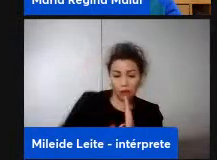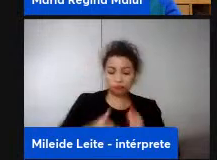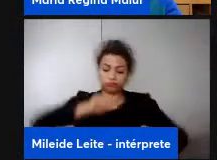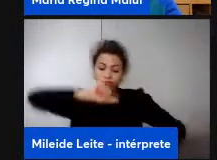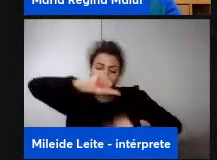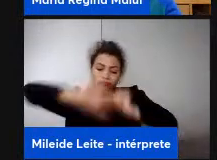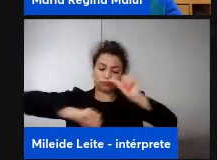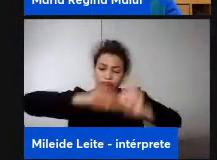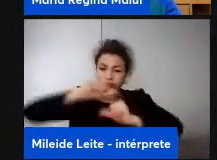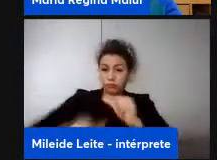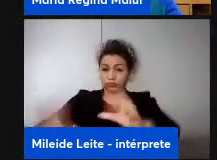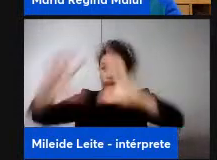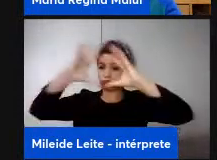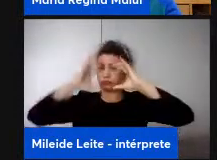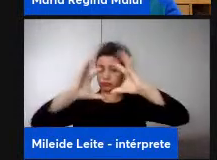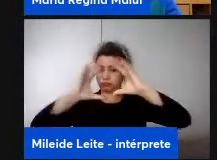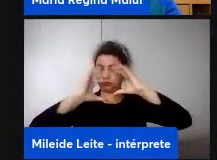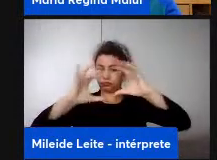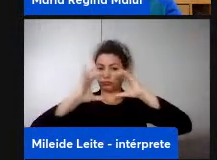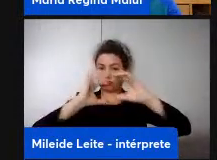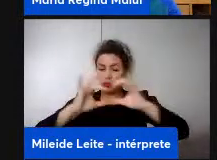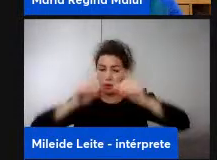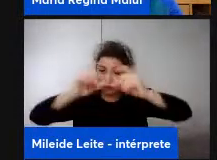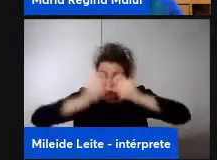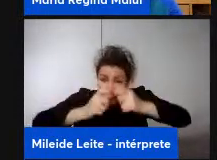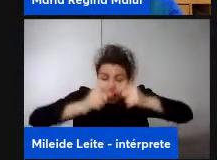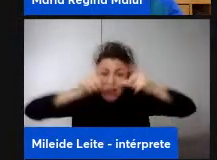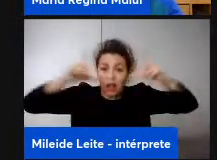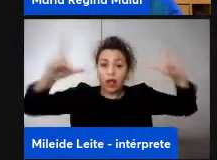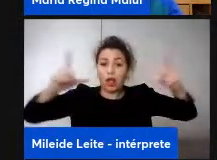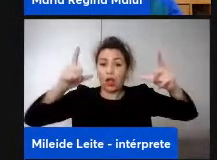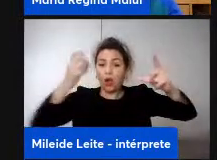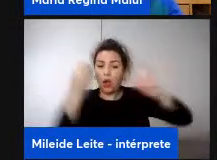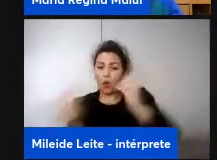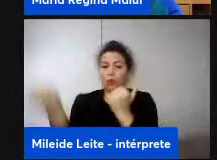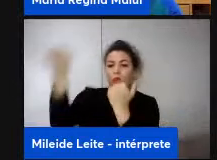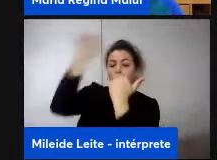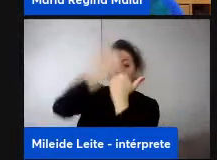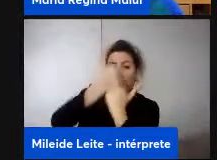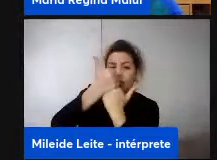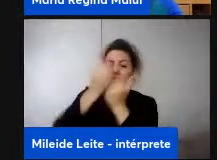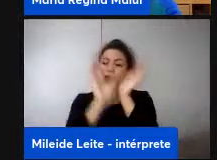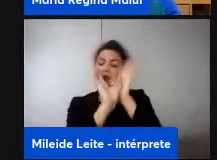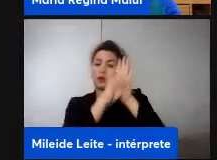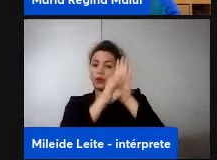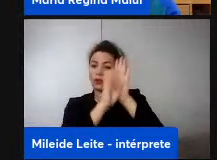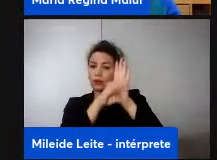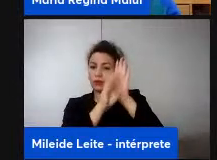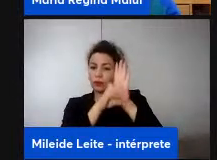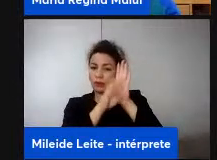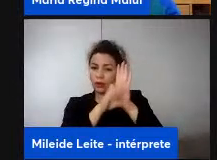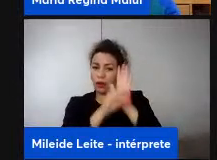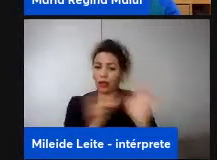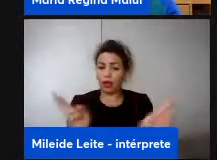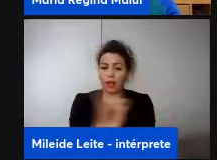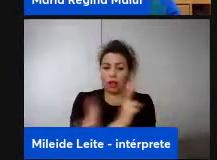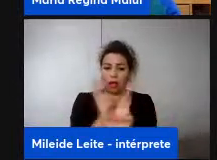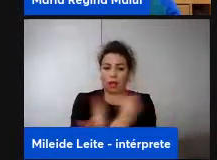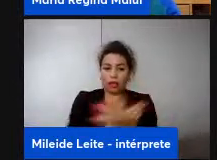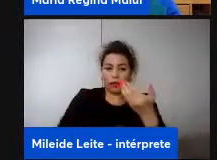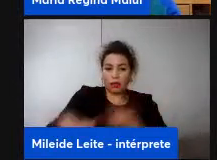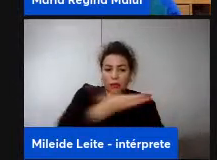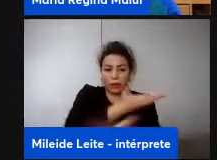a cognição por ampliação ou substituição de conceitos e relações